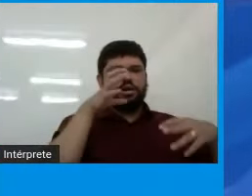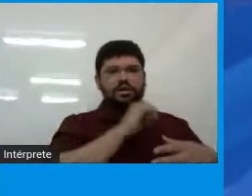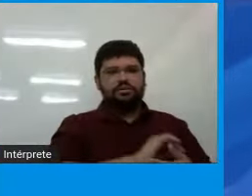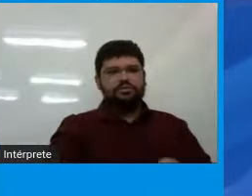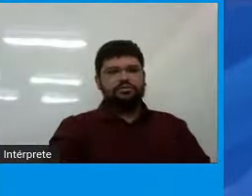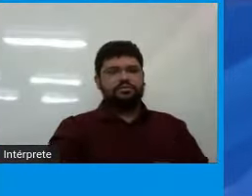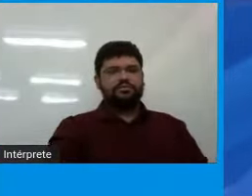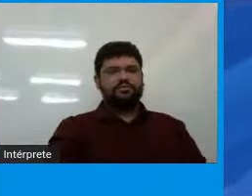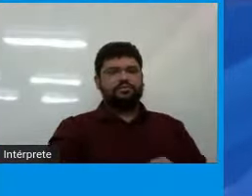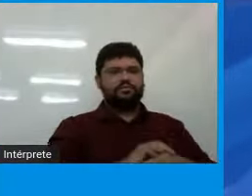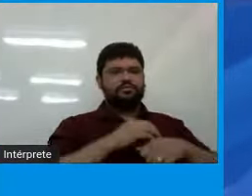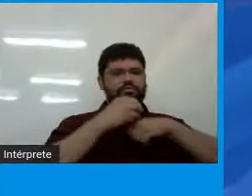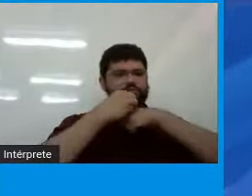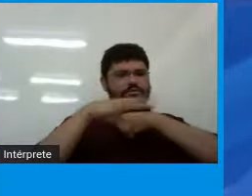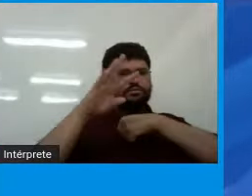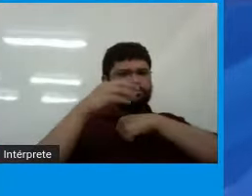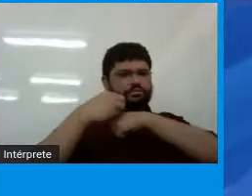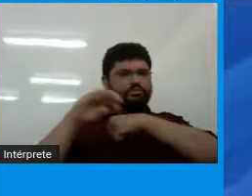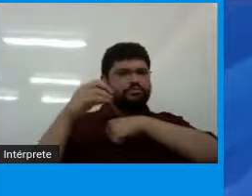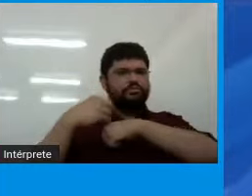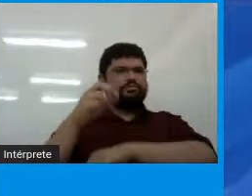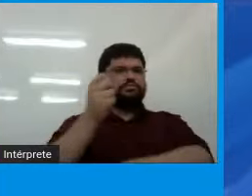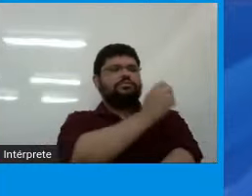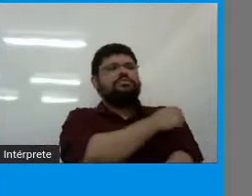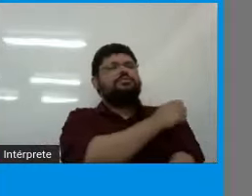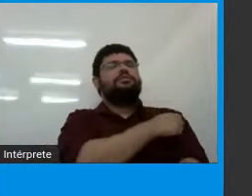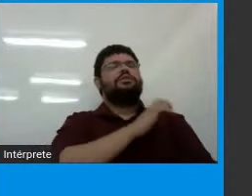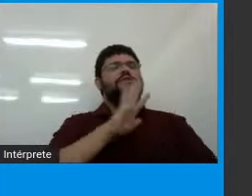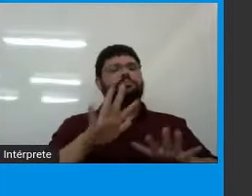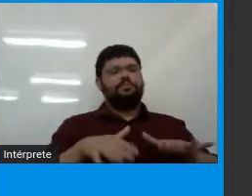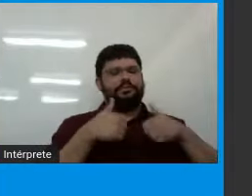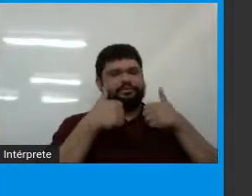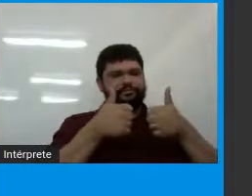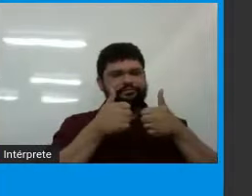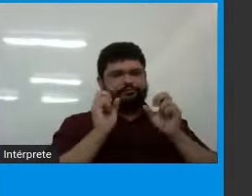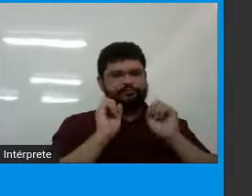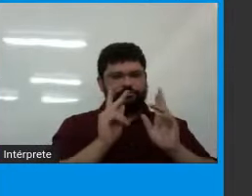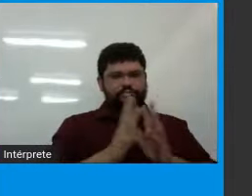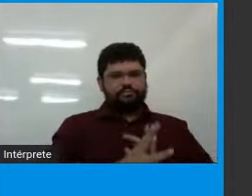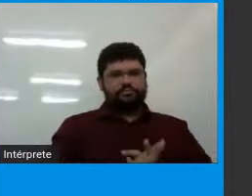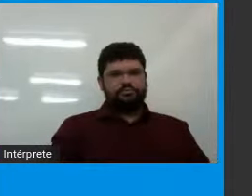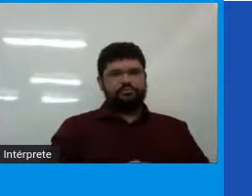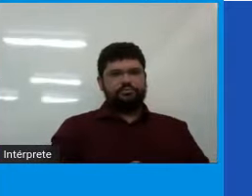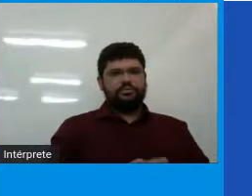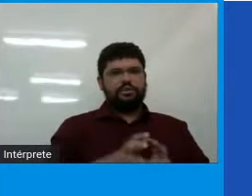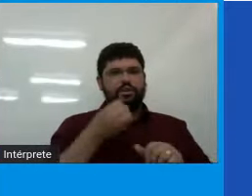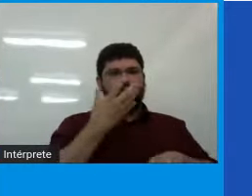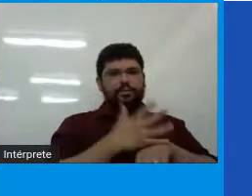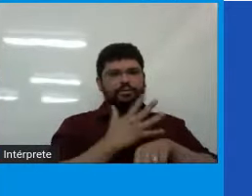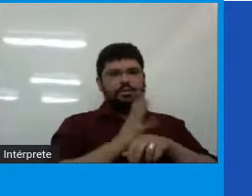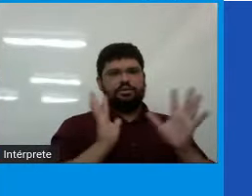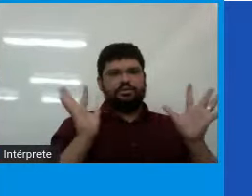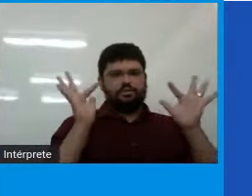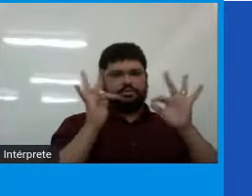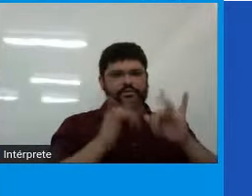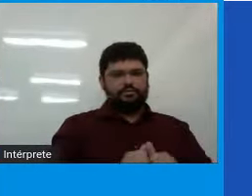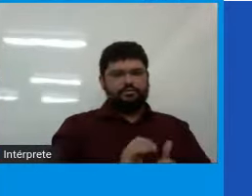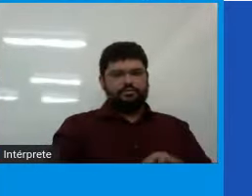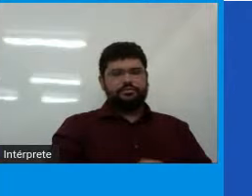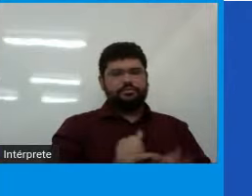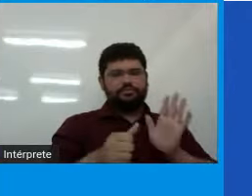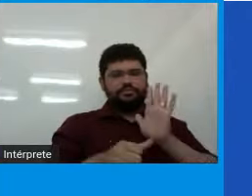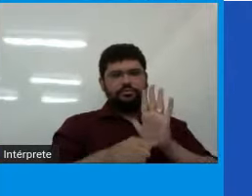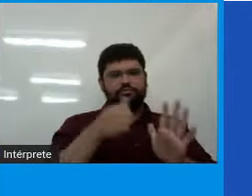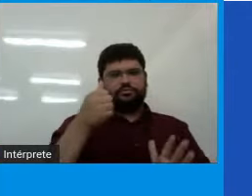lá para os estudantes é muito positivo. Tá? Algumas boas práticas para a gente encerrar. Primeiro,